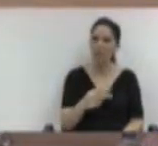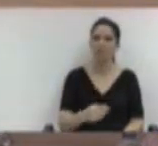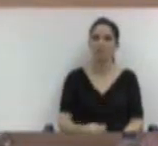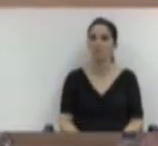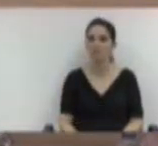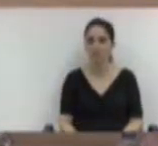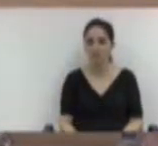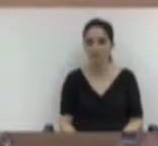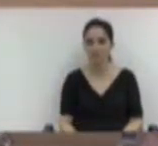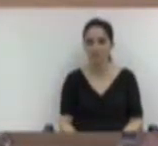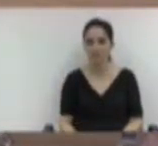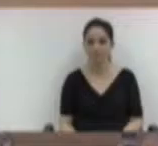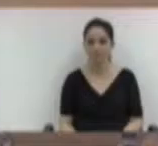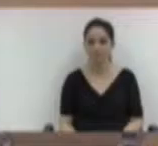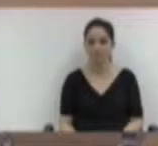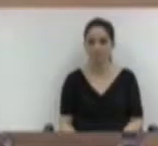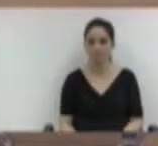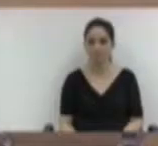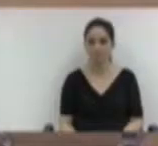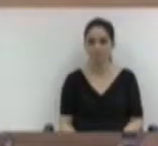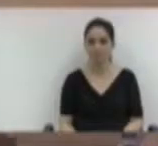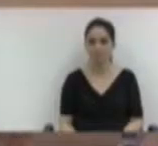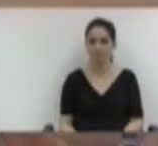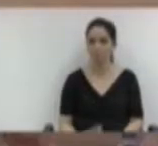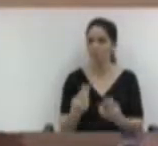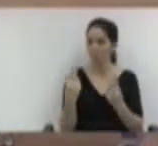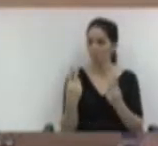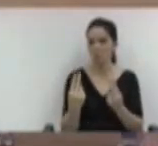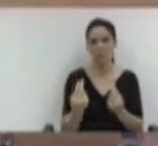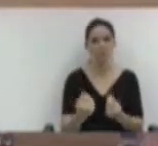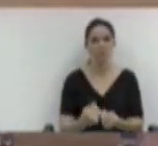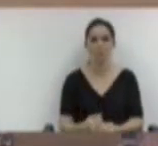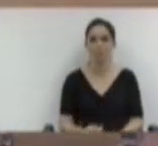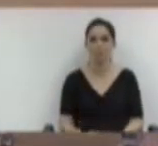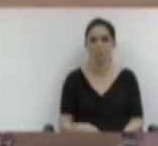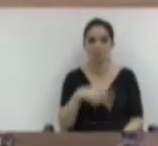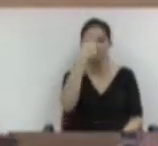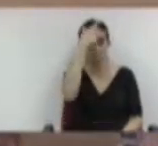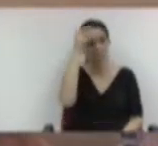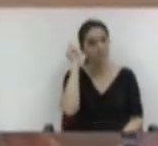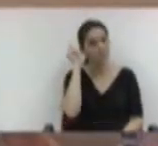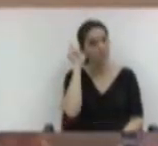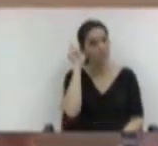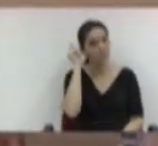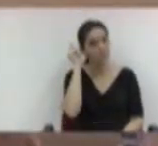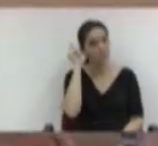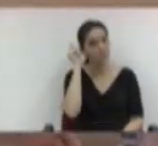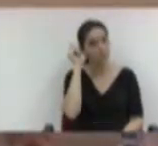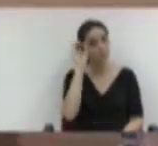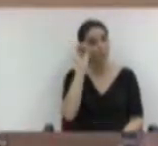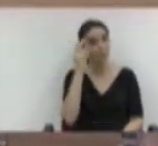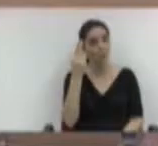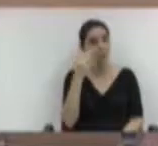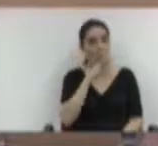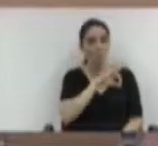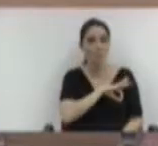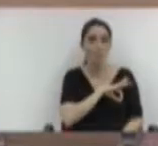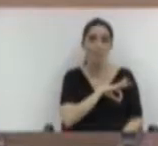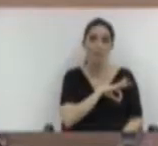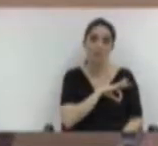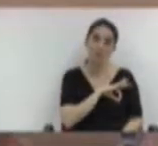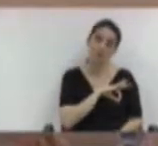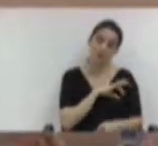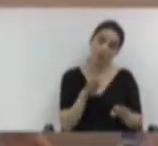algo daquele jeito e eu não sei, a prefeitura, não sei se a prefeitura, se a polícia também, se ela toma alguma